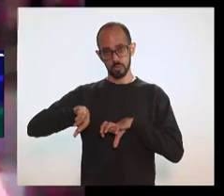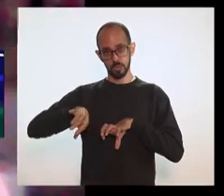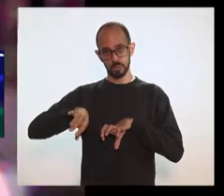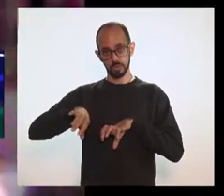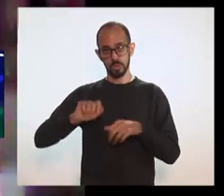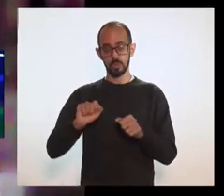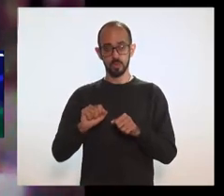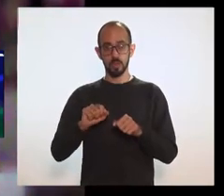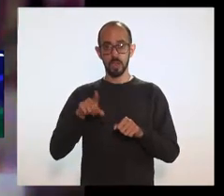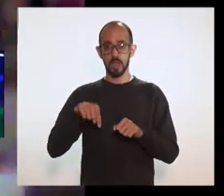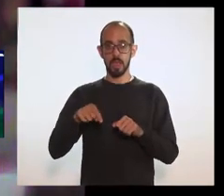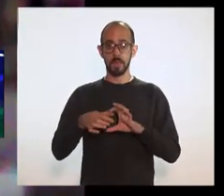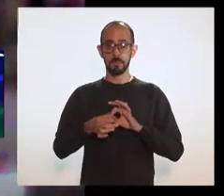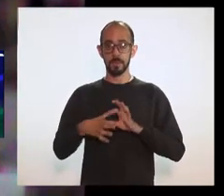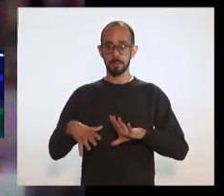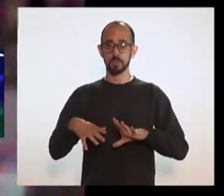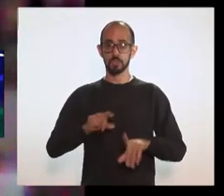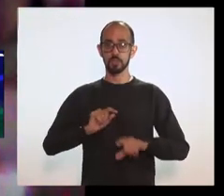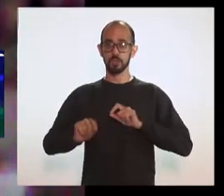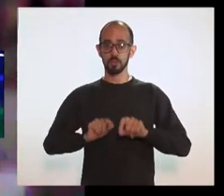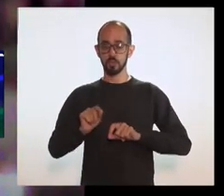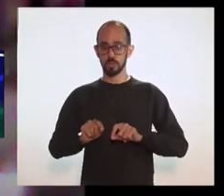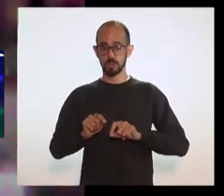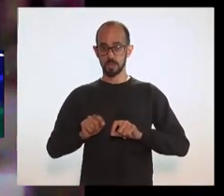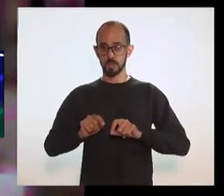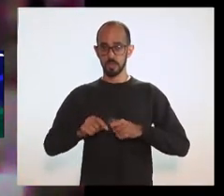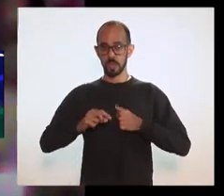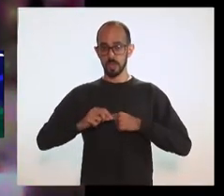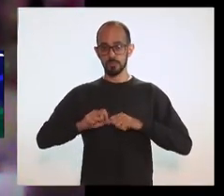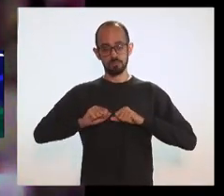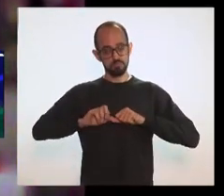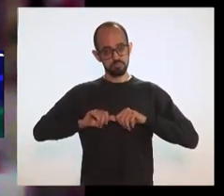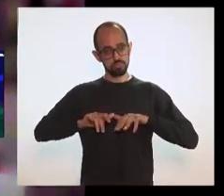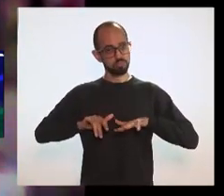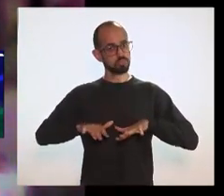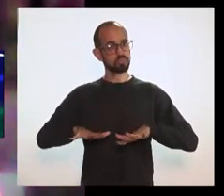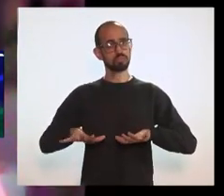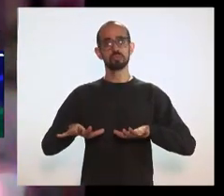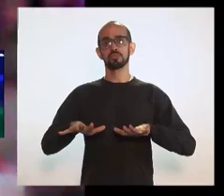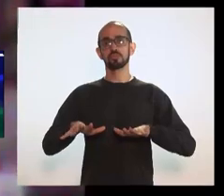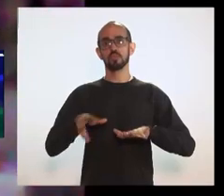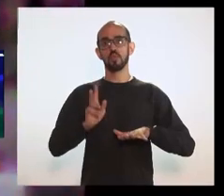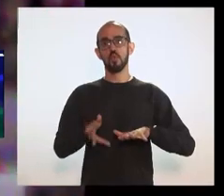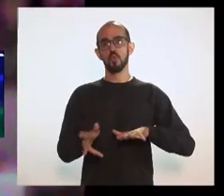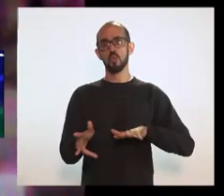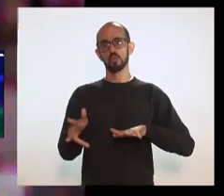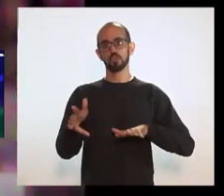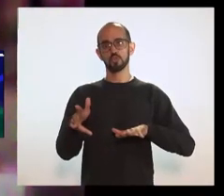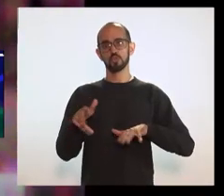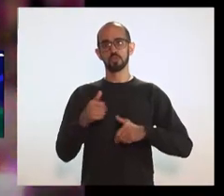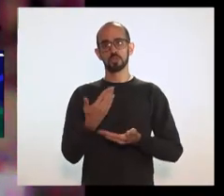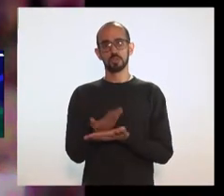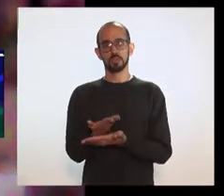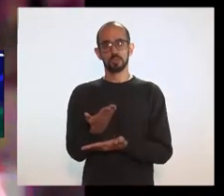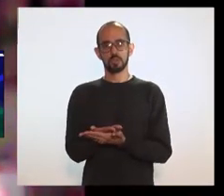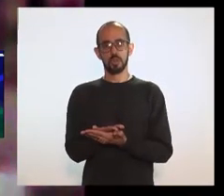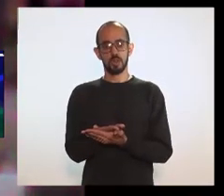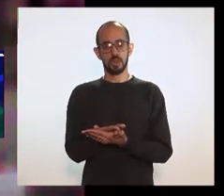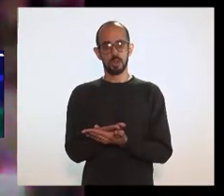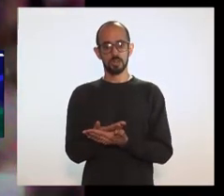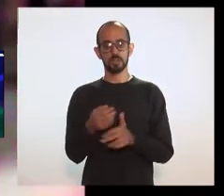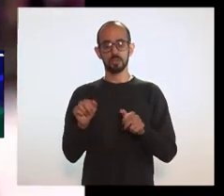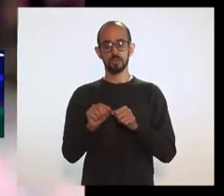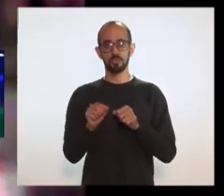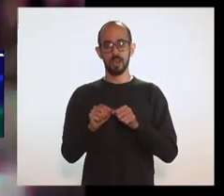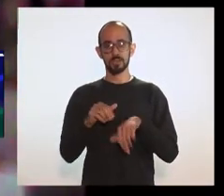é permitir que a proliferação do vírus permaneça acelerado nas escolas, levando a mais